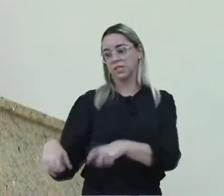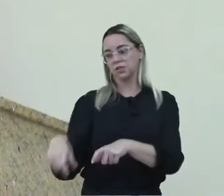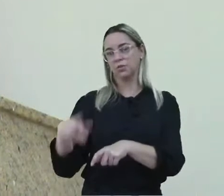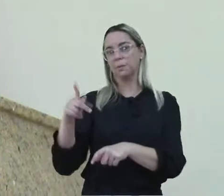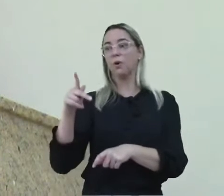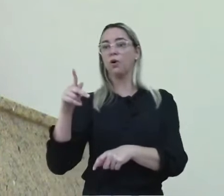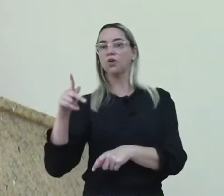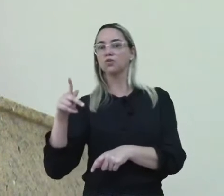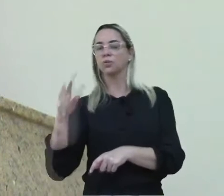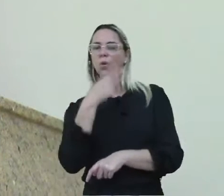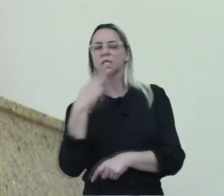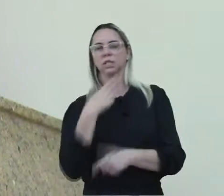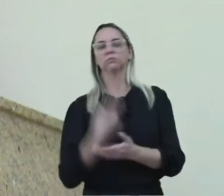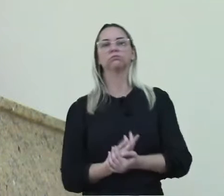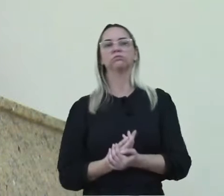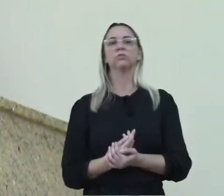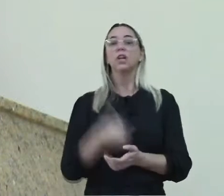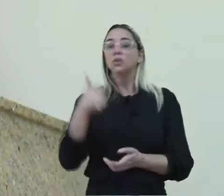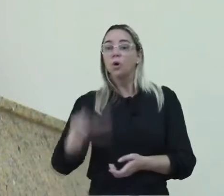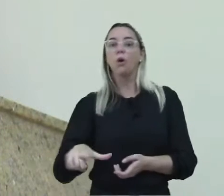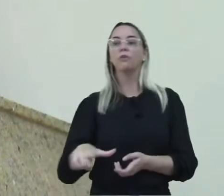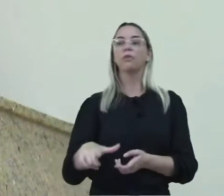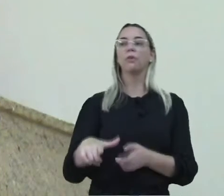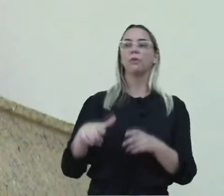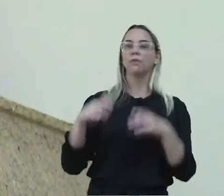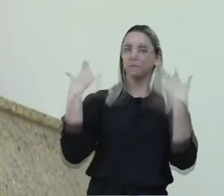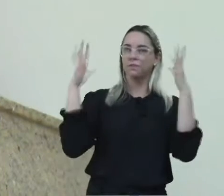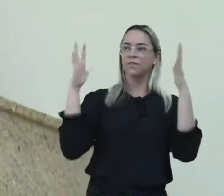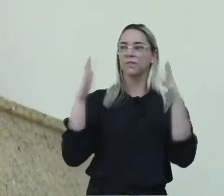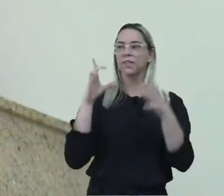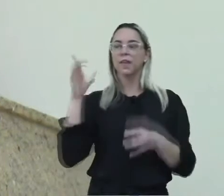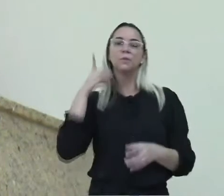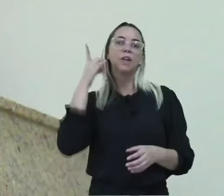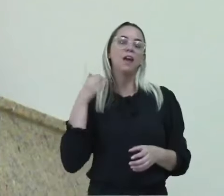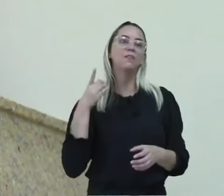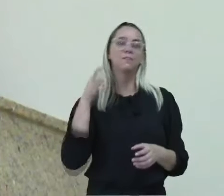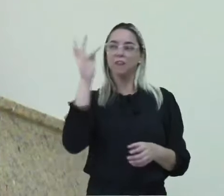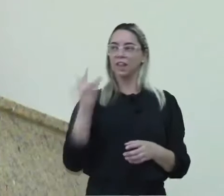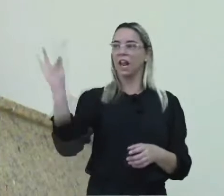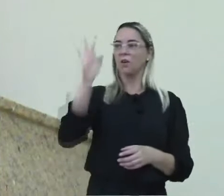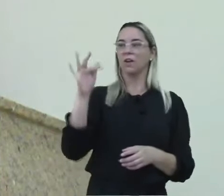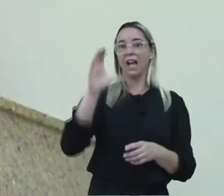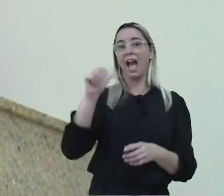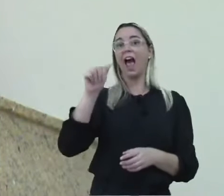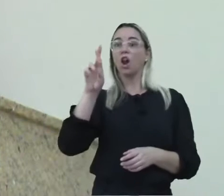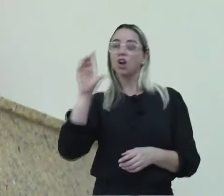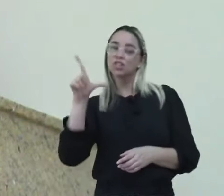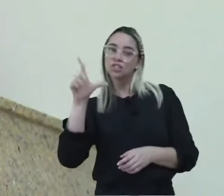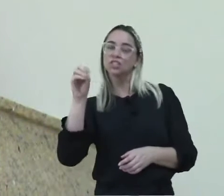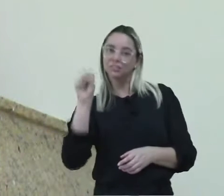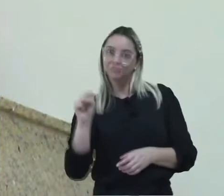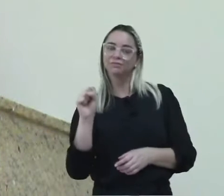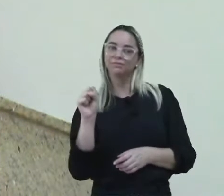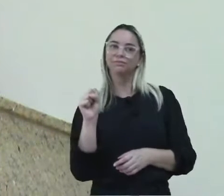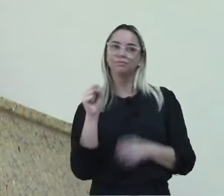Quero também, né, reforçar mais uma vez aqui o voto de aplauso ao nosso deputado federal Carlos Veras pelos implementos encaminhados, que